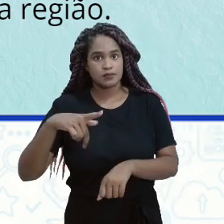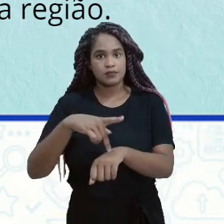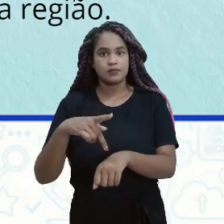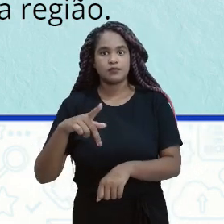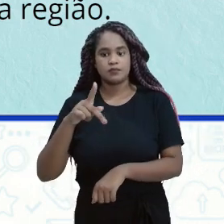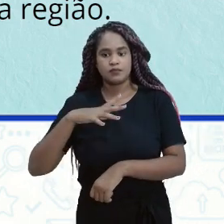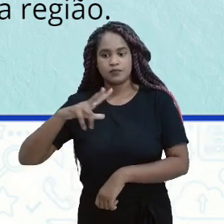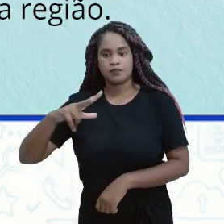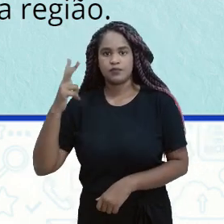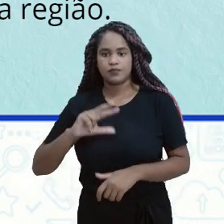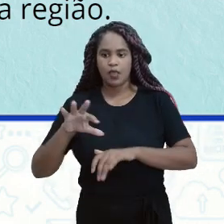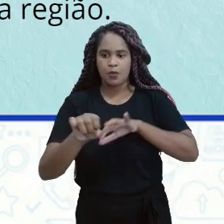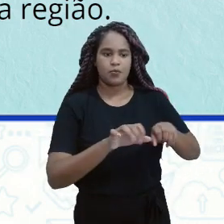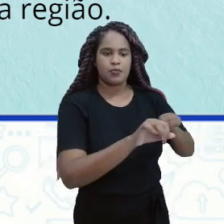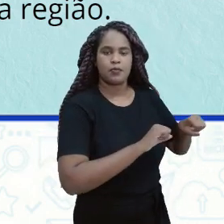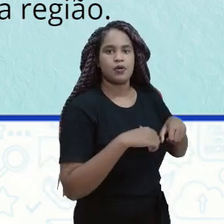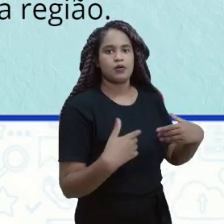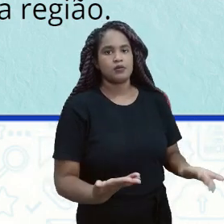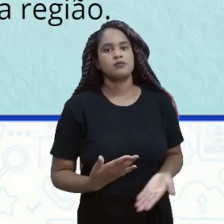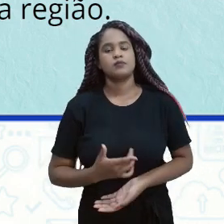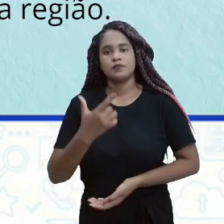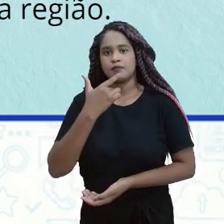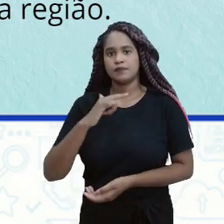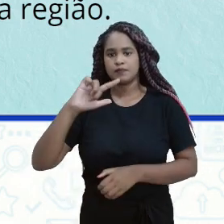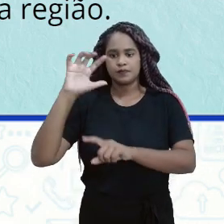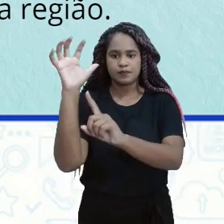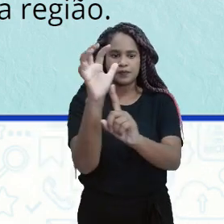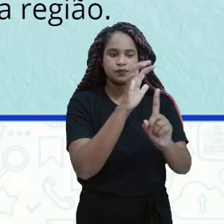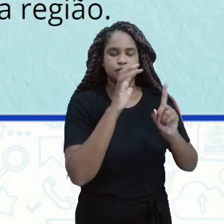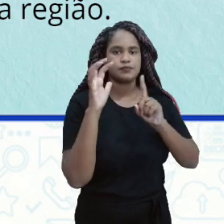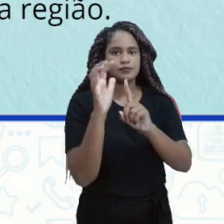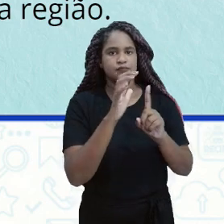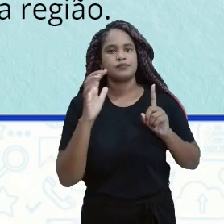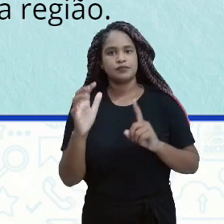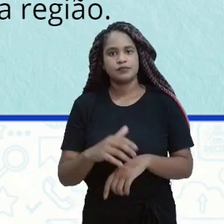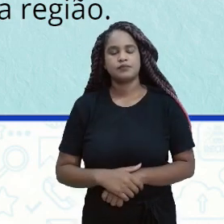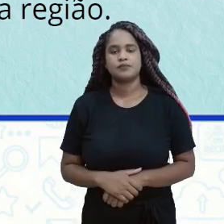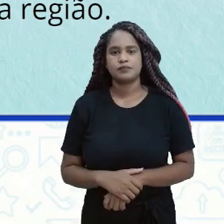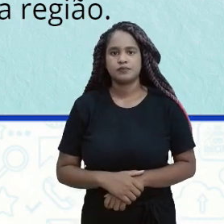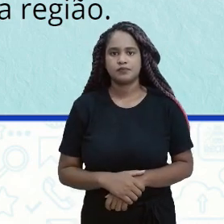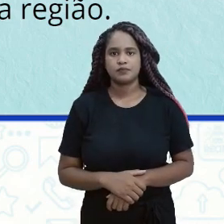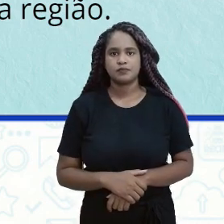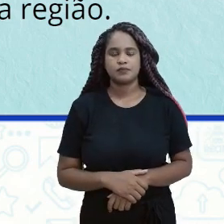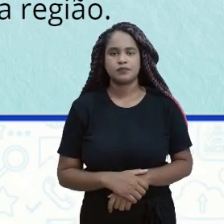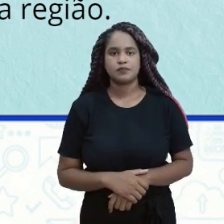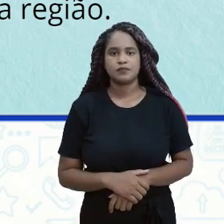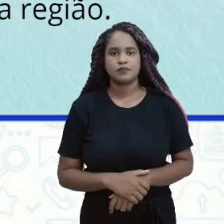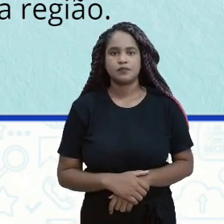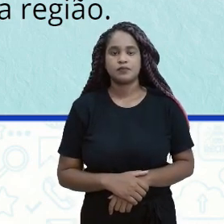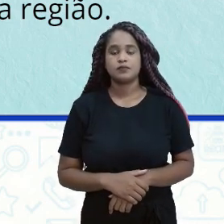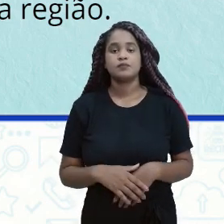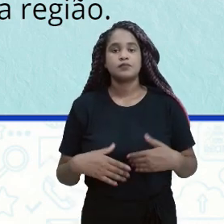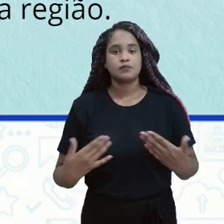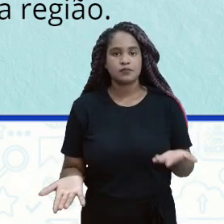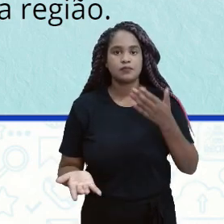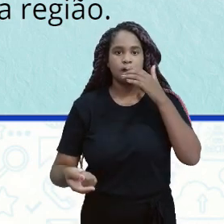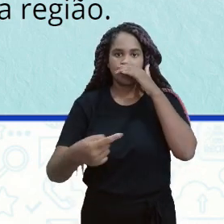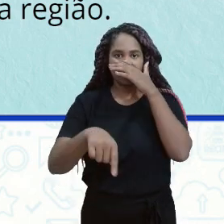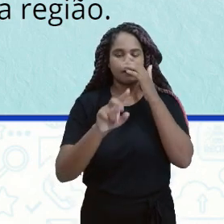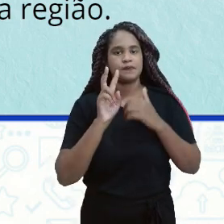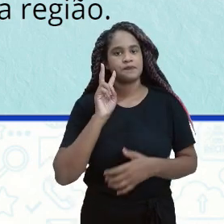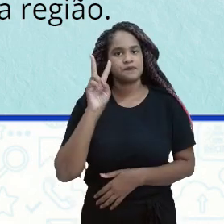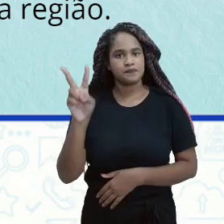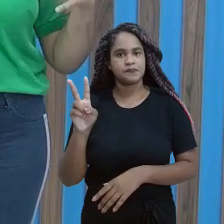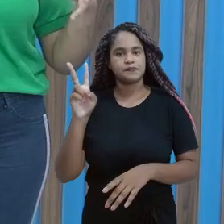todo. Sendo assim, a língua acabou habitando esses lugares e recebendo influências das línguas nativas de cada região. Como vocês bem viram